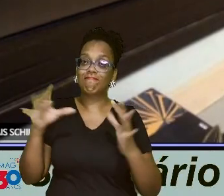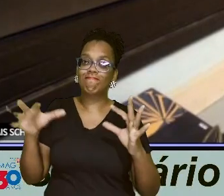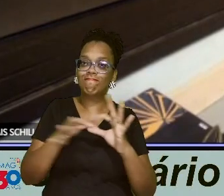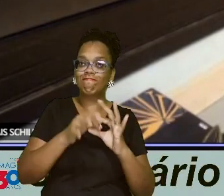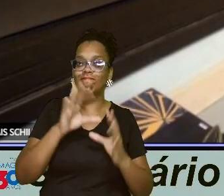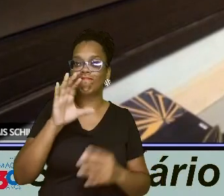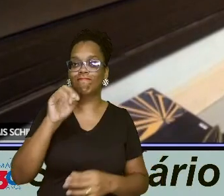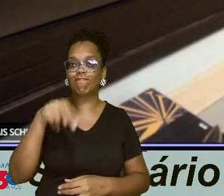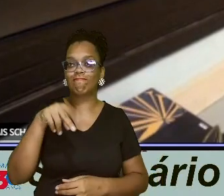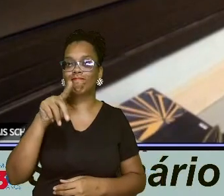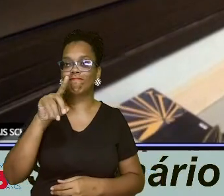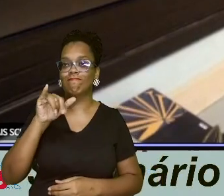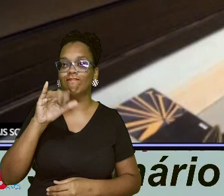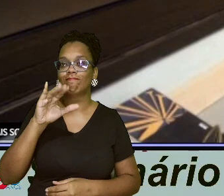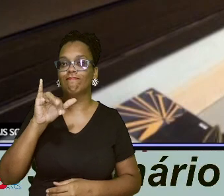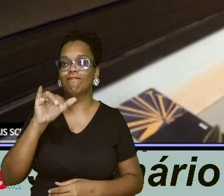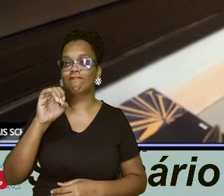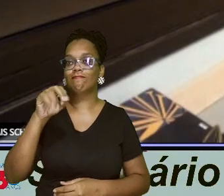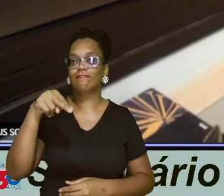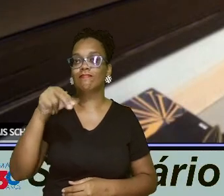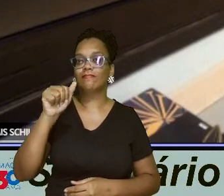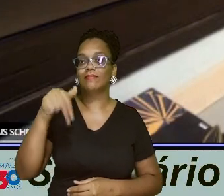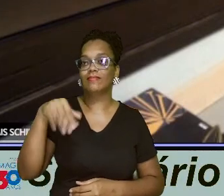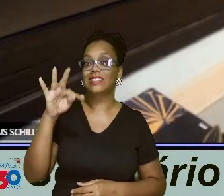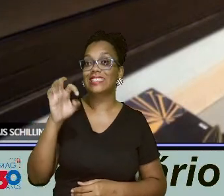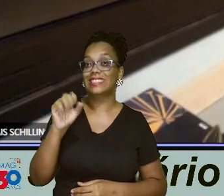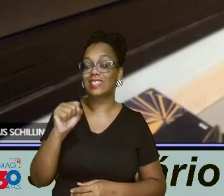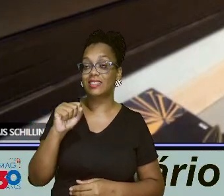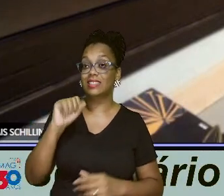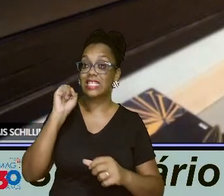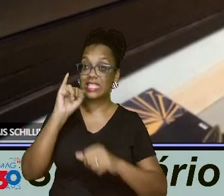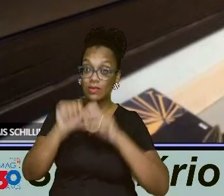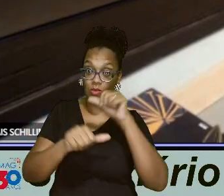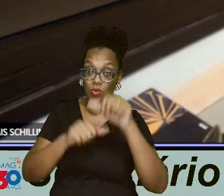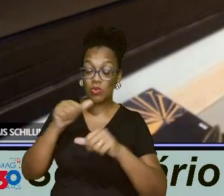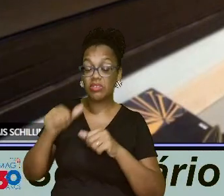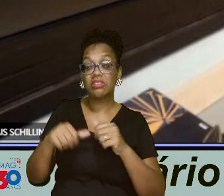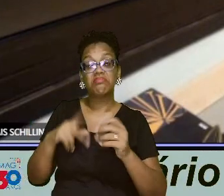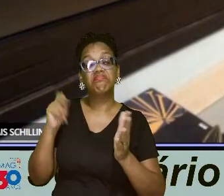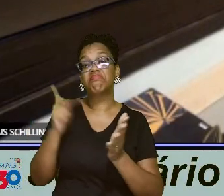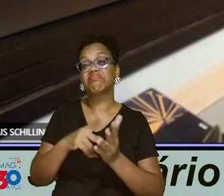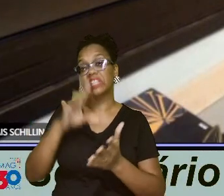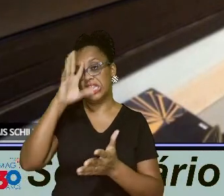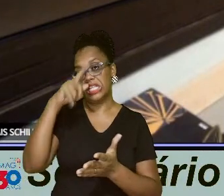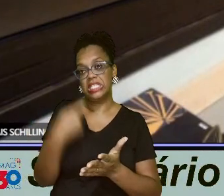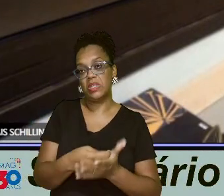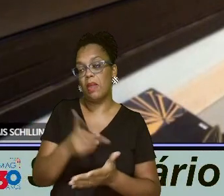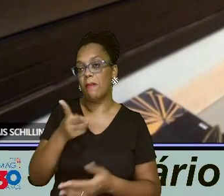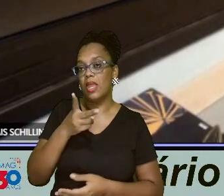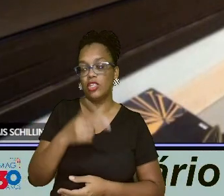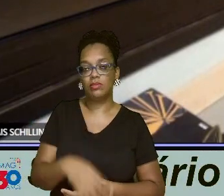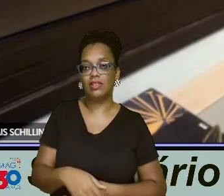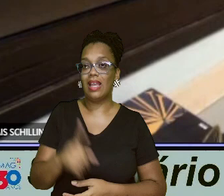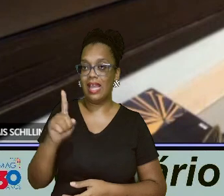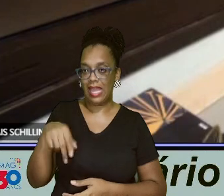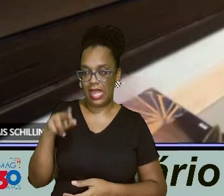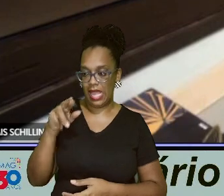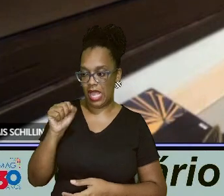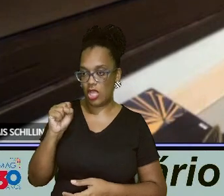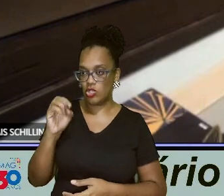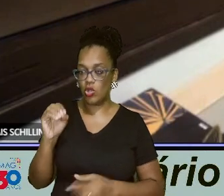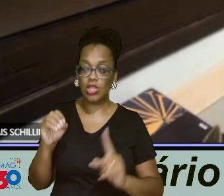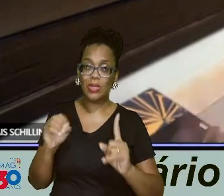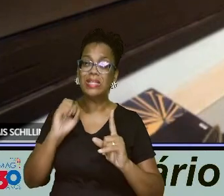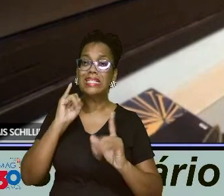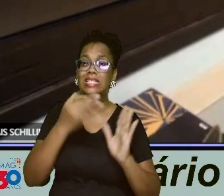condicionantes. Se eu modificar aquele fato, a decisão vai ser a mesma. É aquele teste que se faz para saber se é rácio ou se não é. Se eu tirar